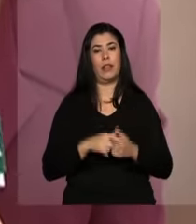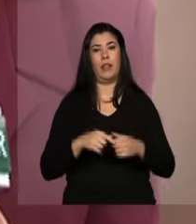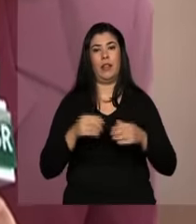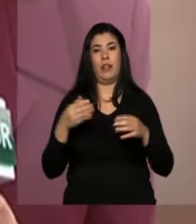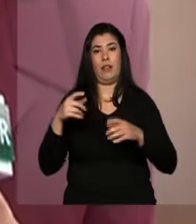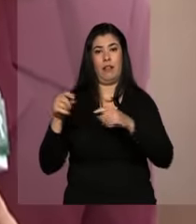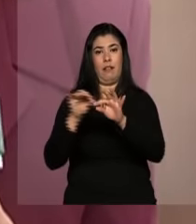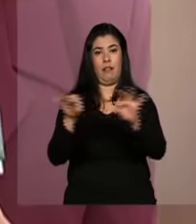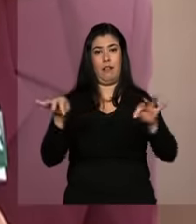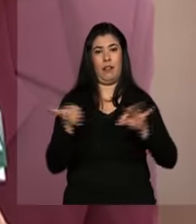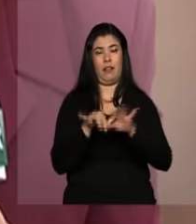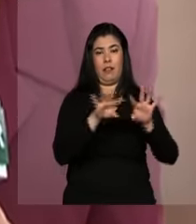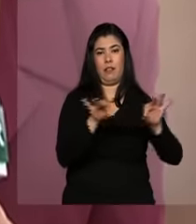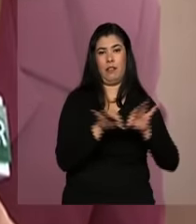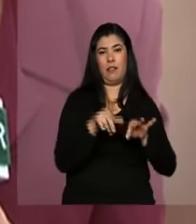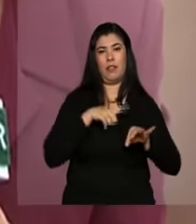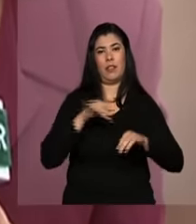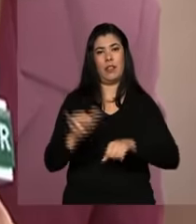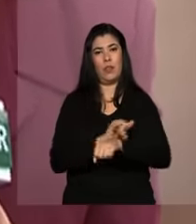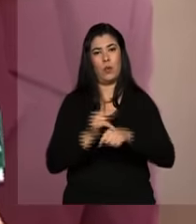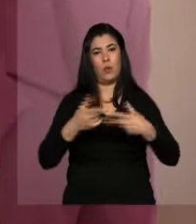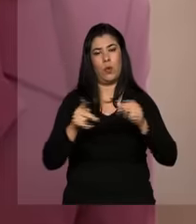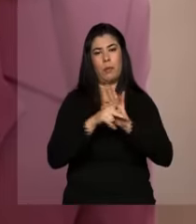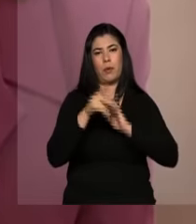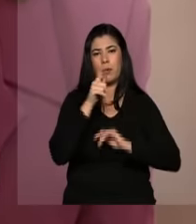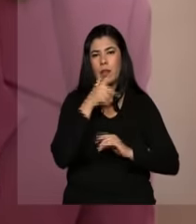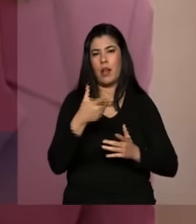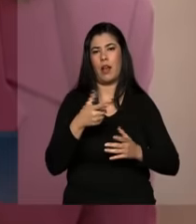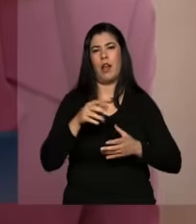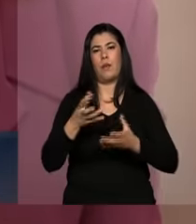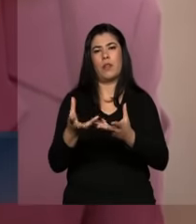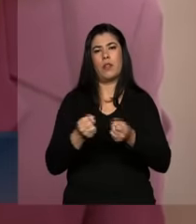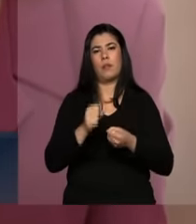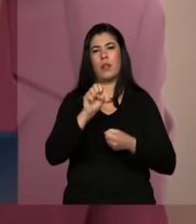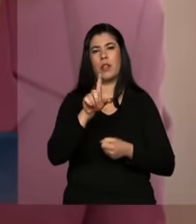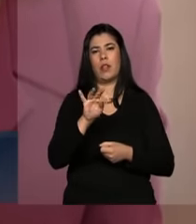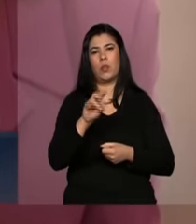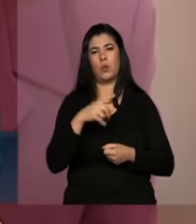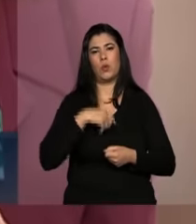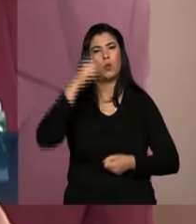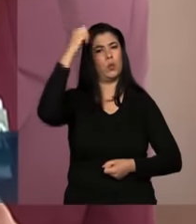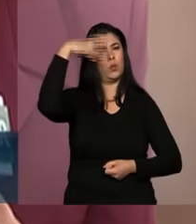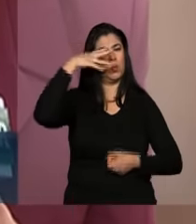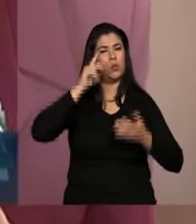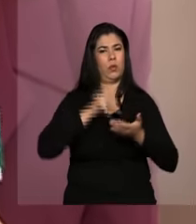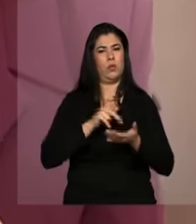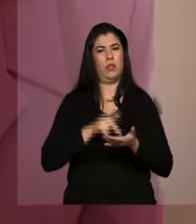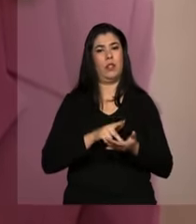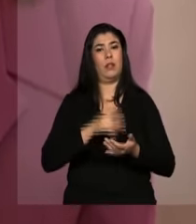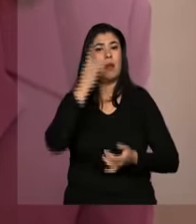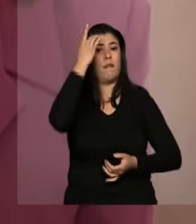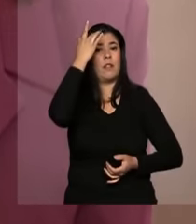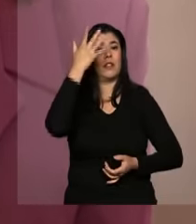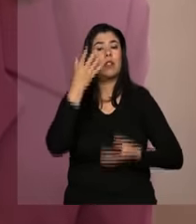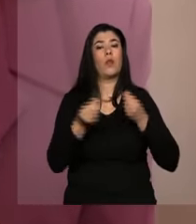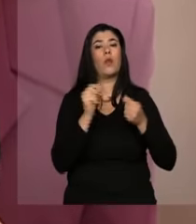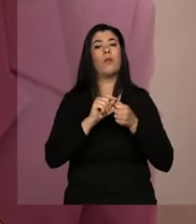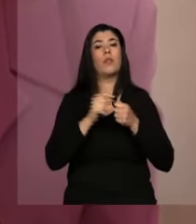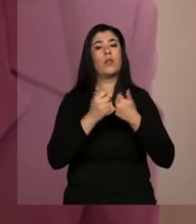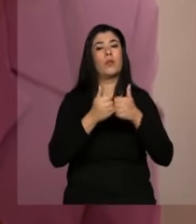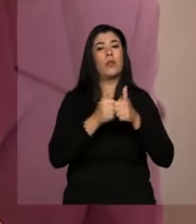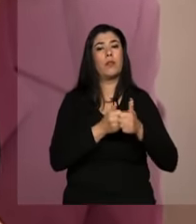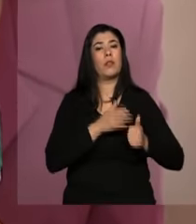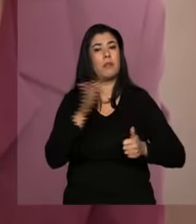com infraestrutura completa, rede de água, coleta de esgoto e luz elétrica funcionando. E para facilitar o transporte